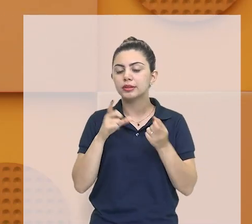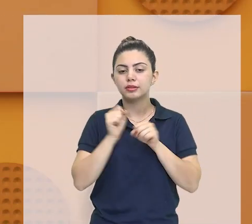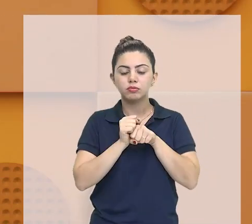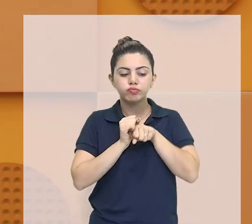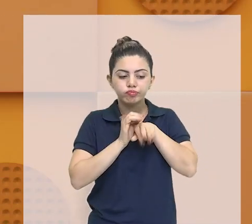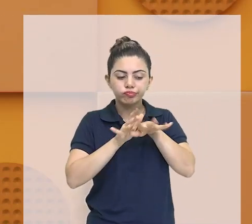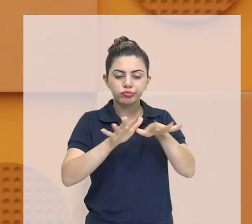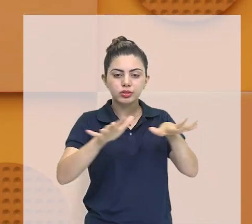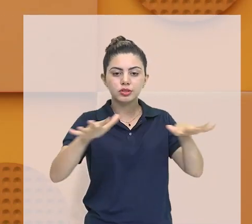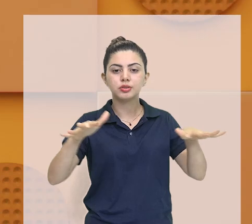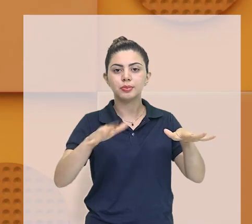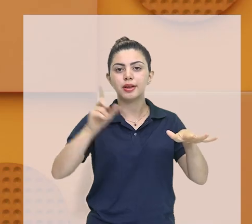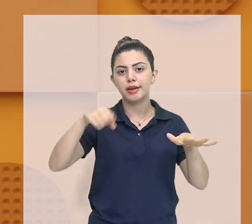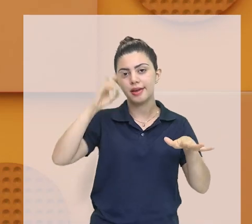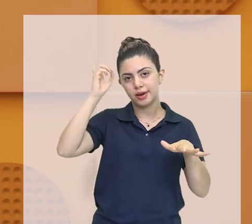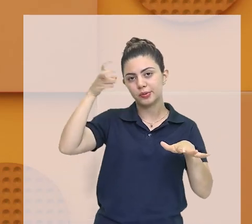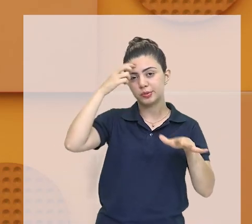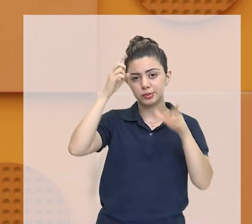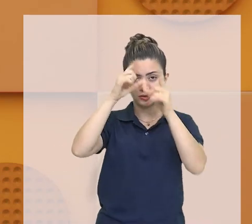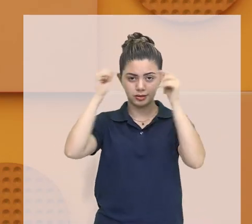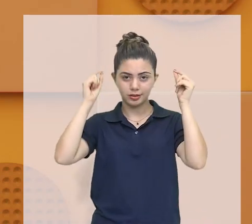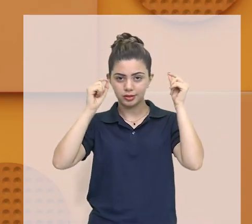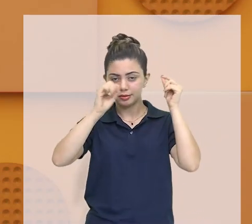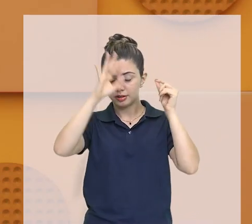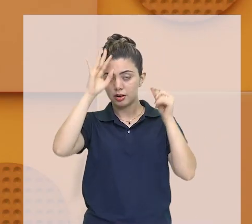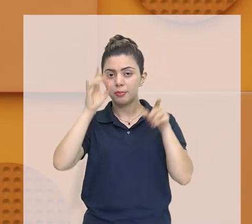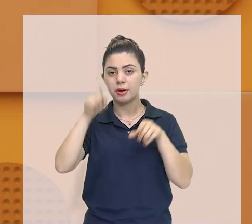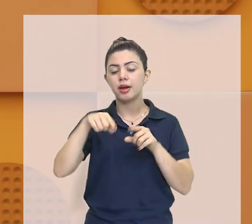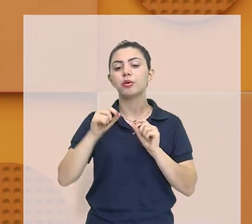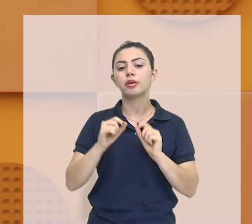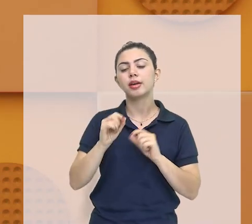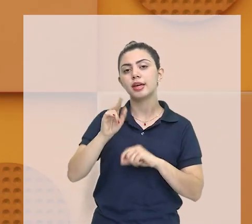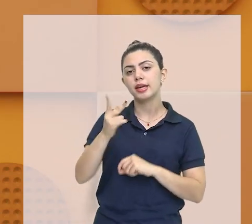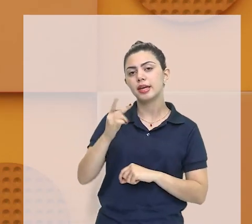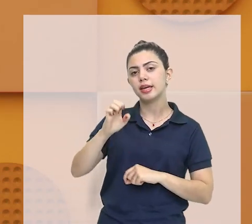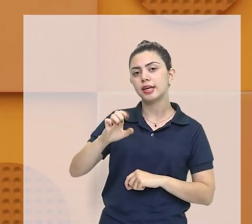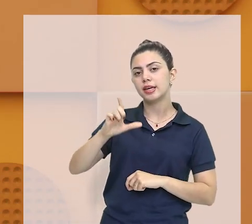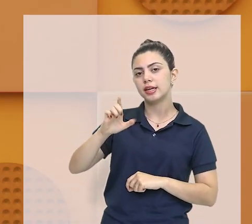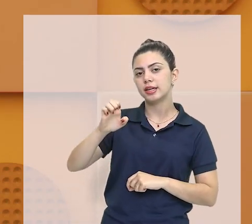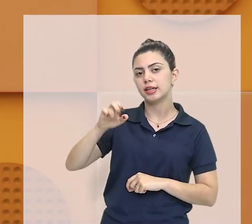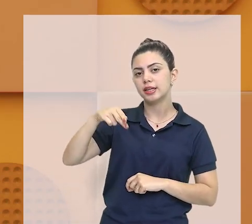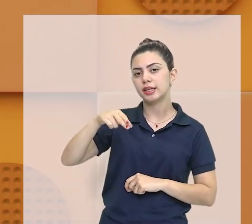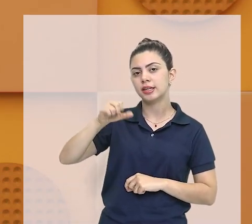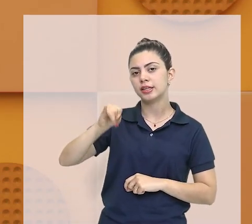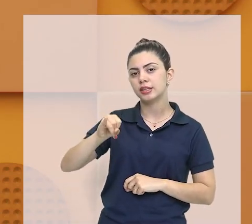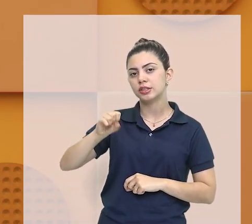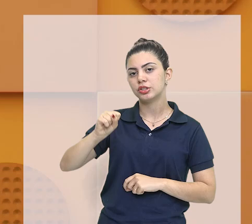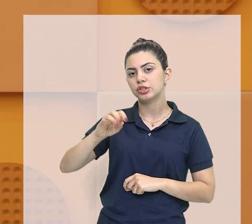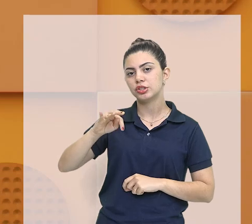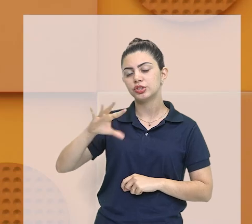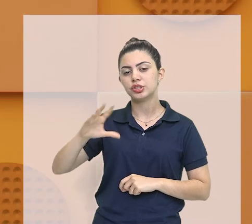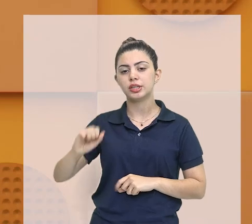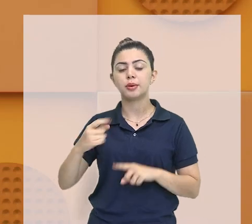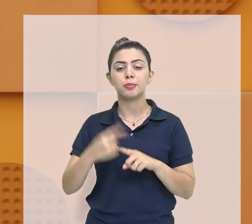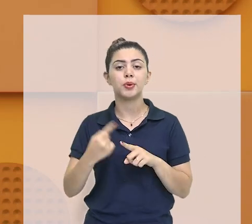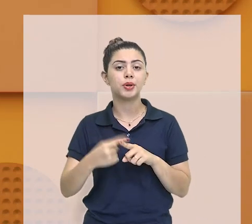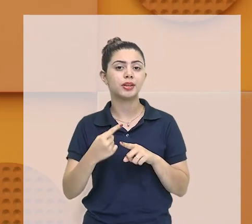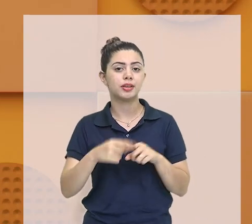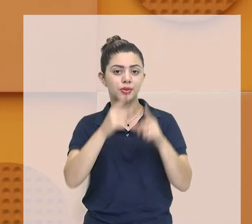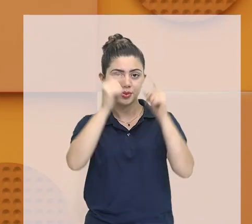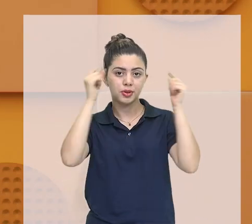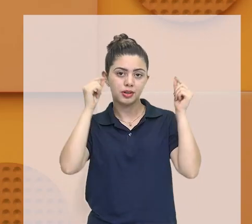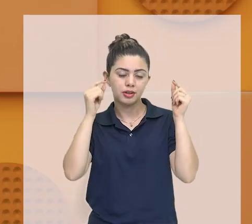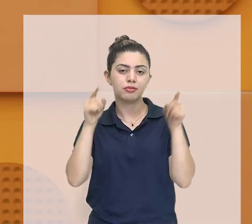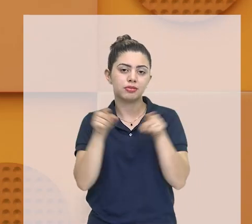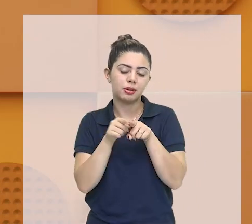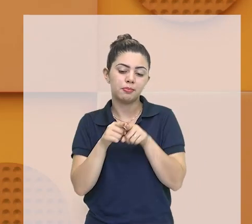difundir, inclusive, essa cultura que a gente chama de cultura helenística. Por quê? Porque os gregos também eram conhecidos como